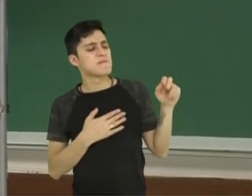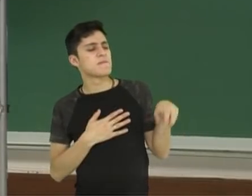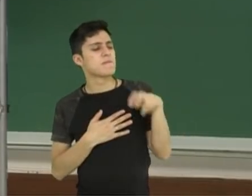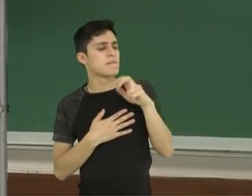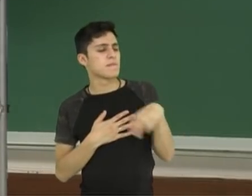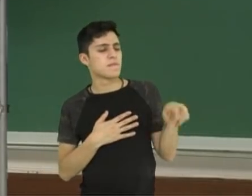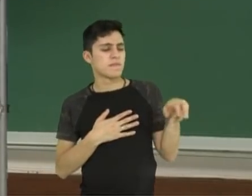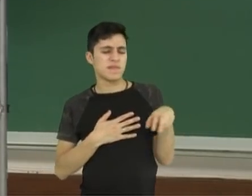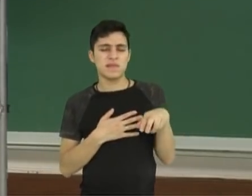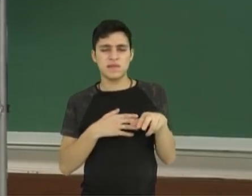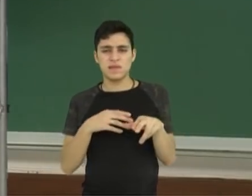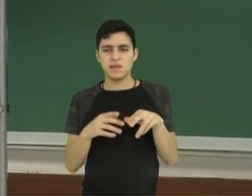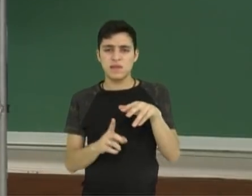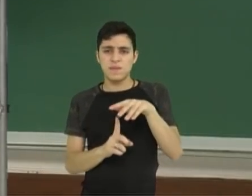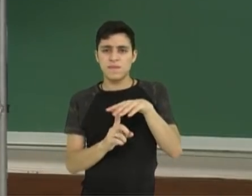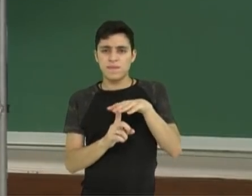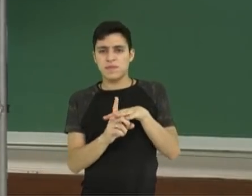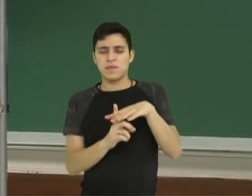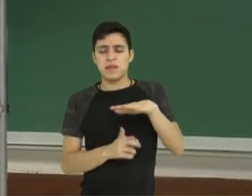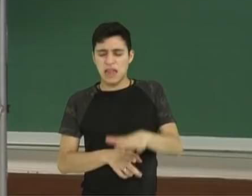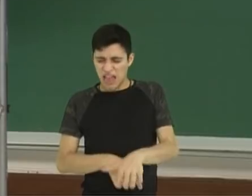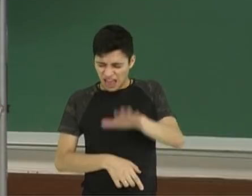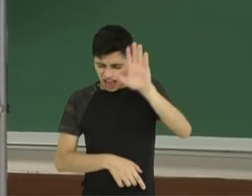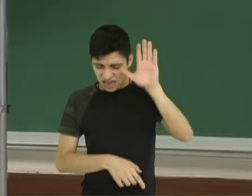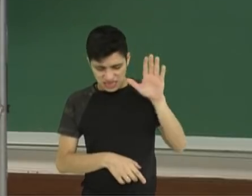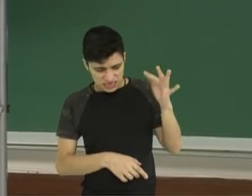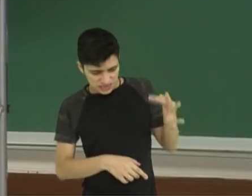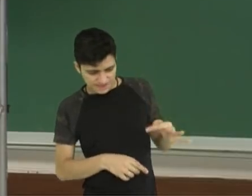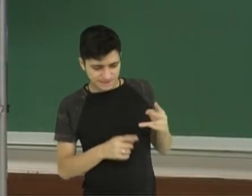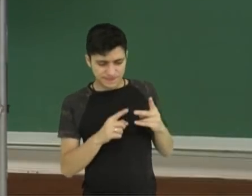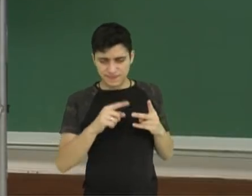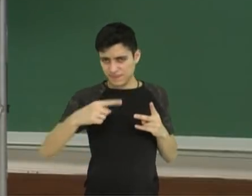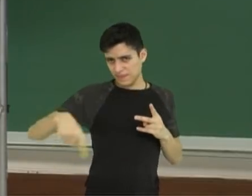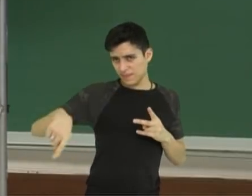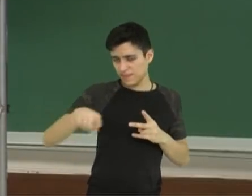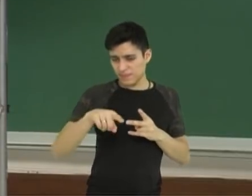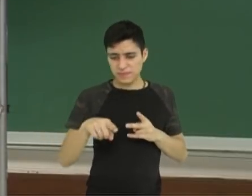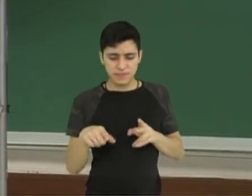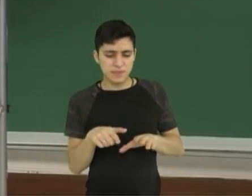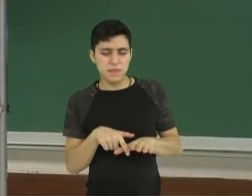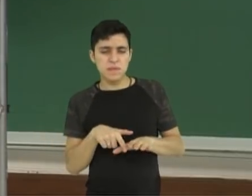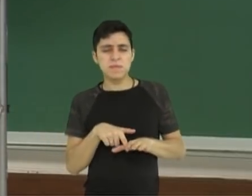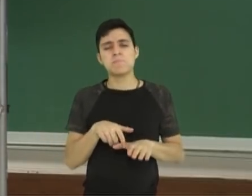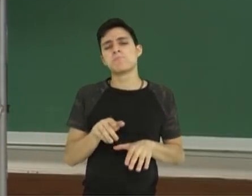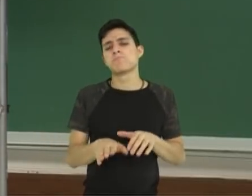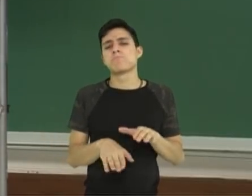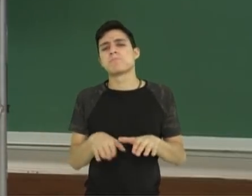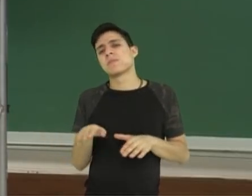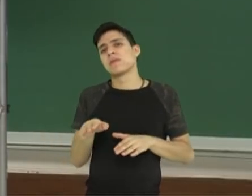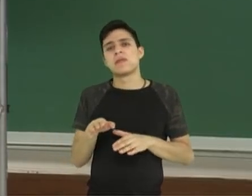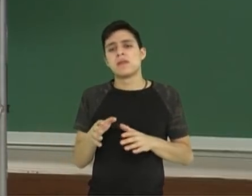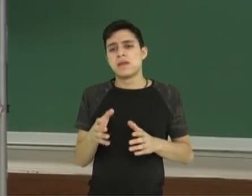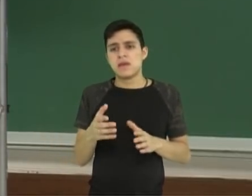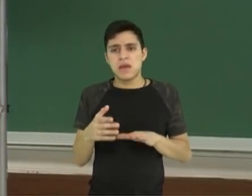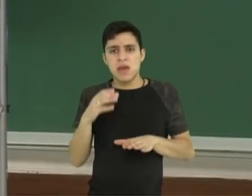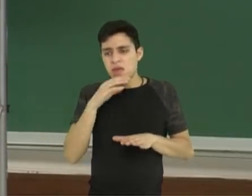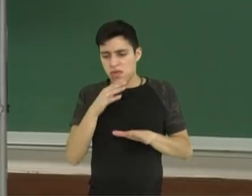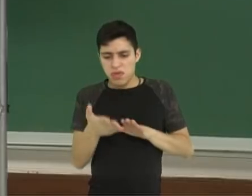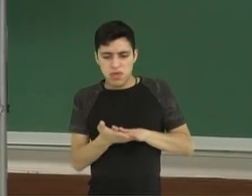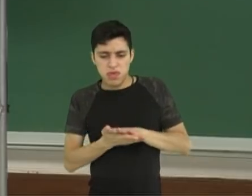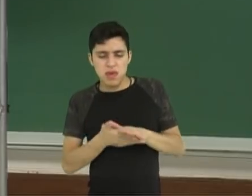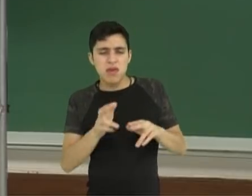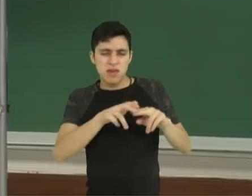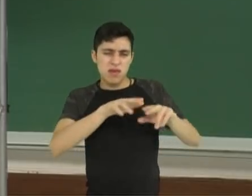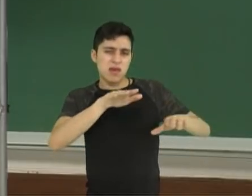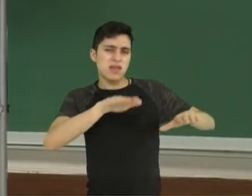descalço e pisa num prego, você tira o pé. Está andando na praia e a areia está quente e você começa a pular, você sente o calor. Vem